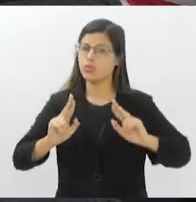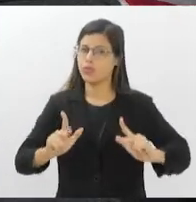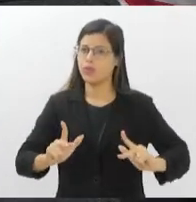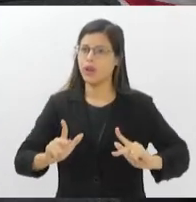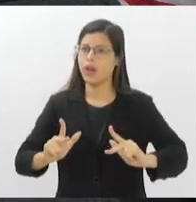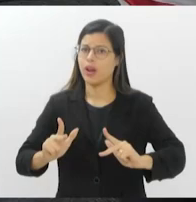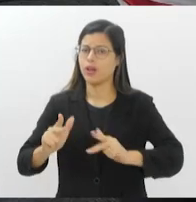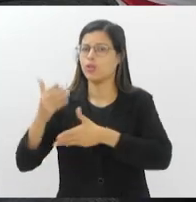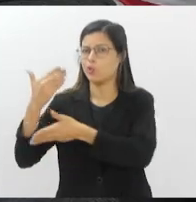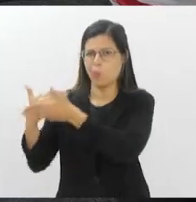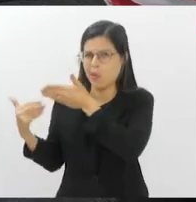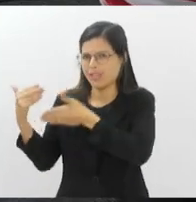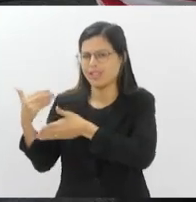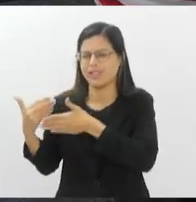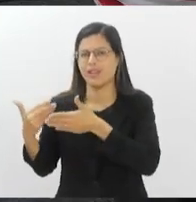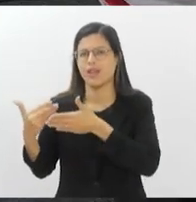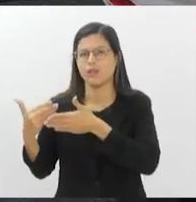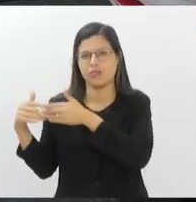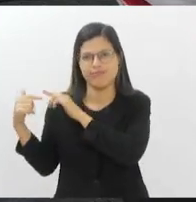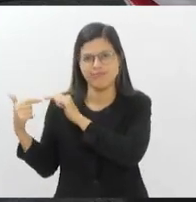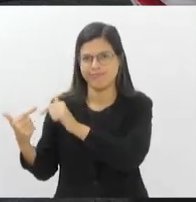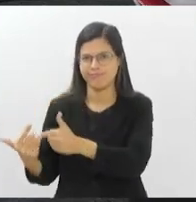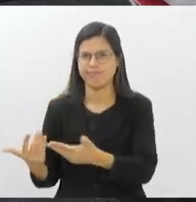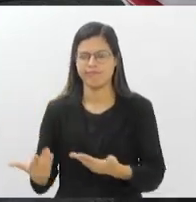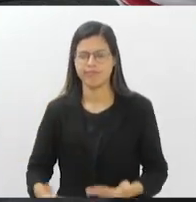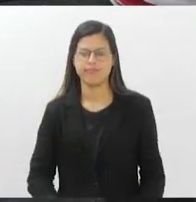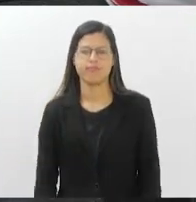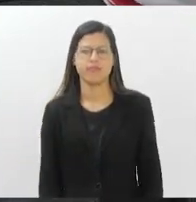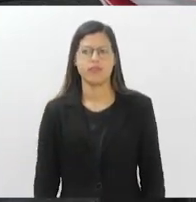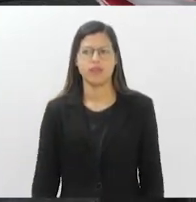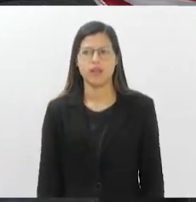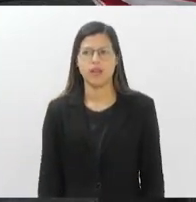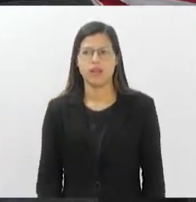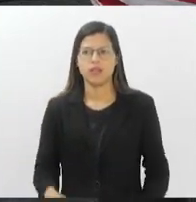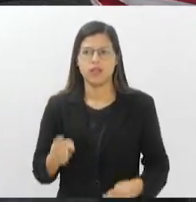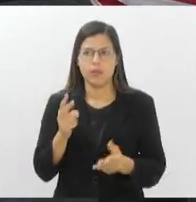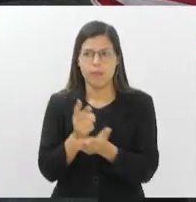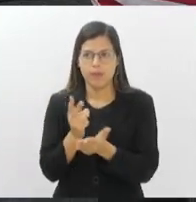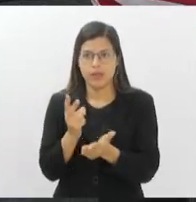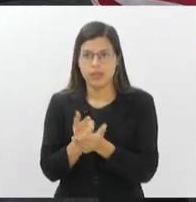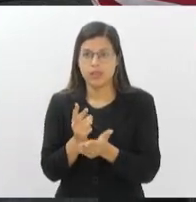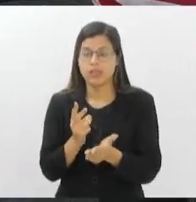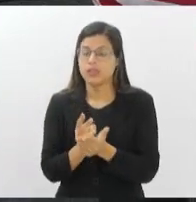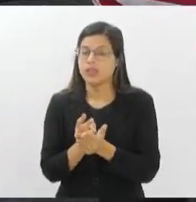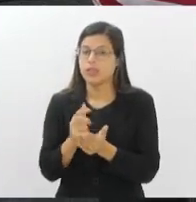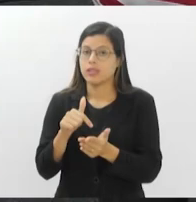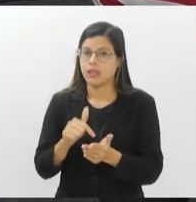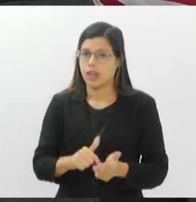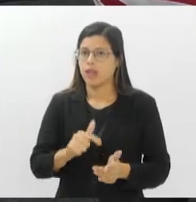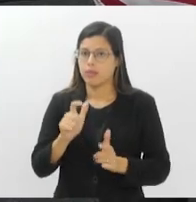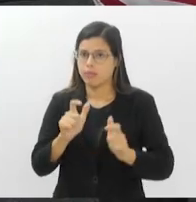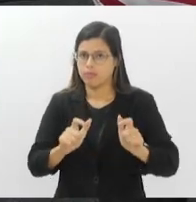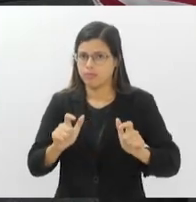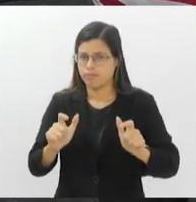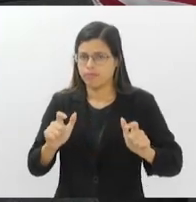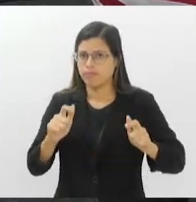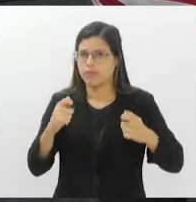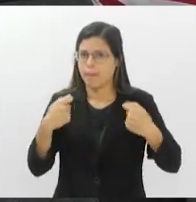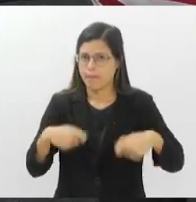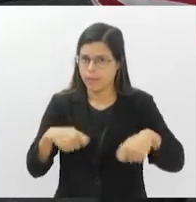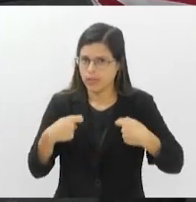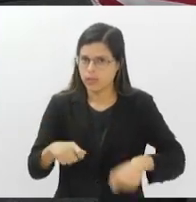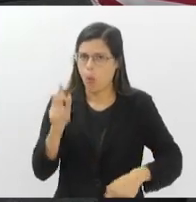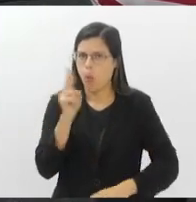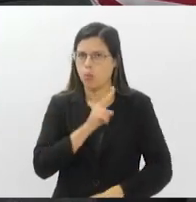de tempos atrás. A gente até mantém esse procedimento em casos muito necessários, mas a